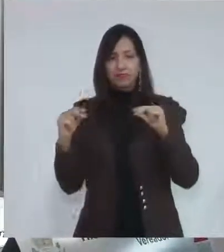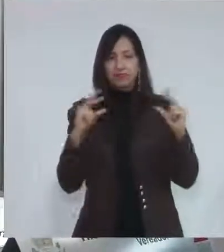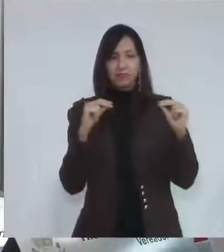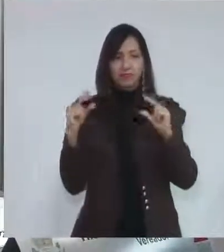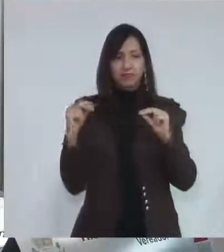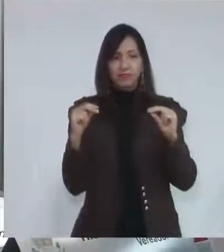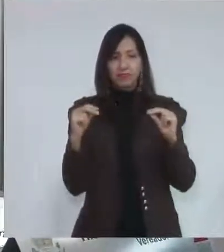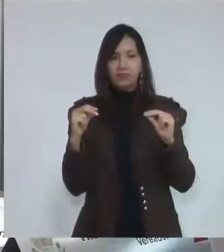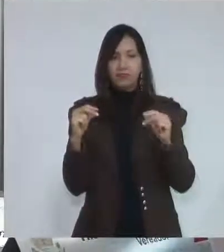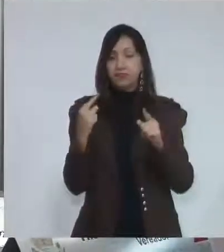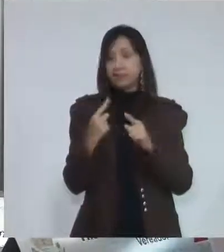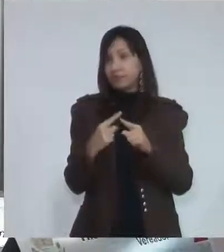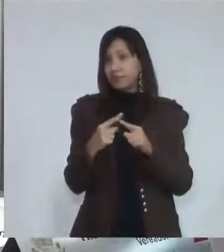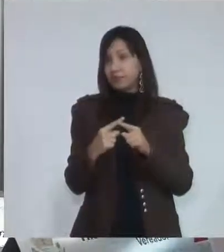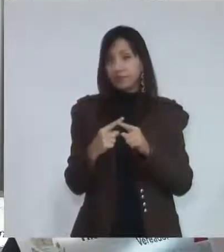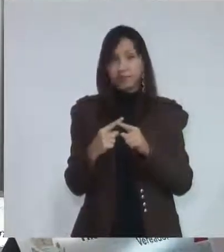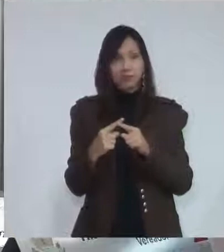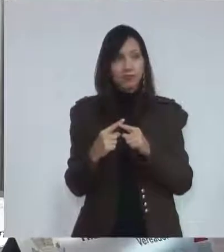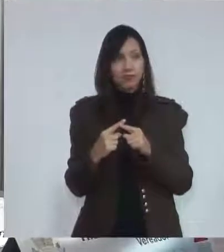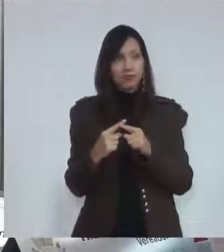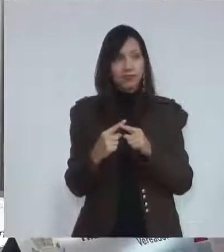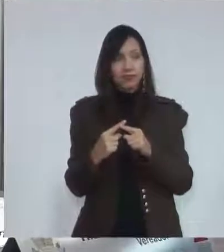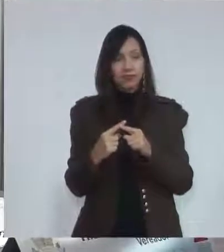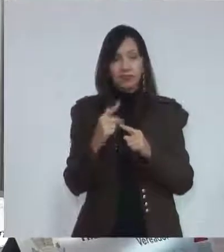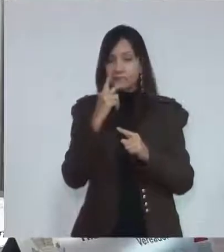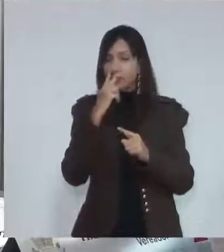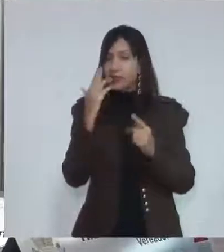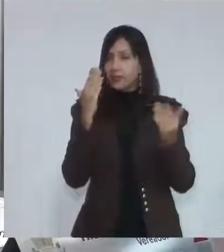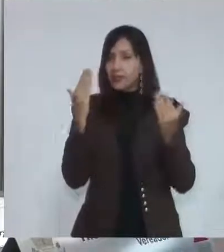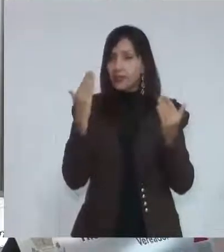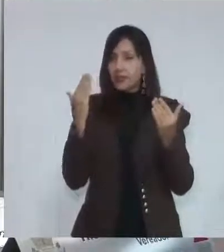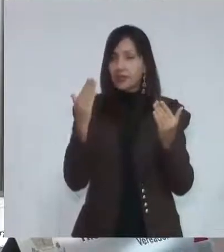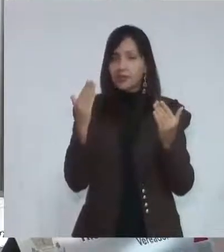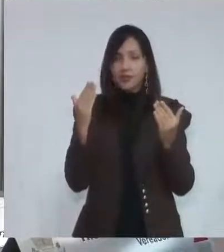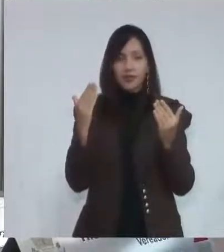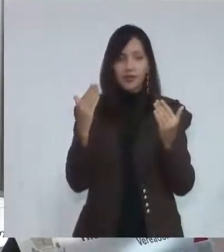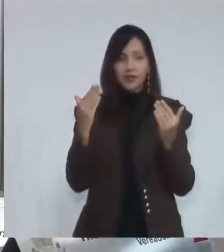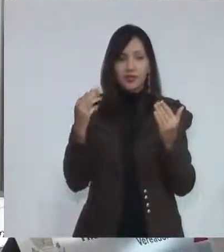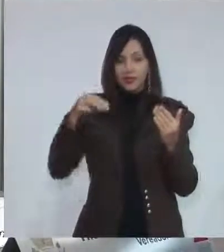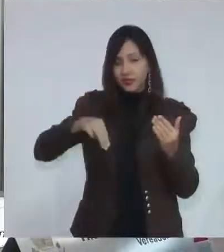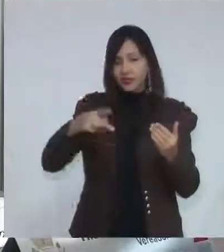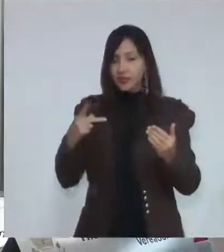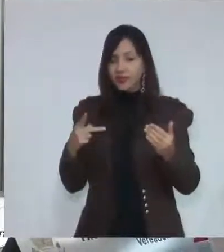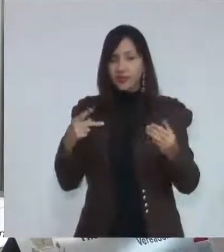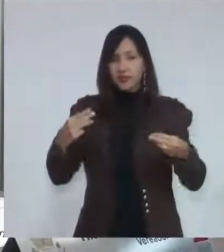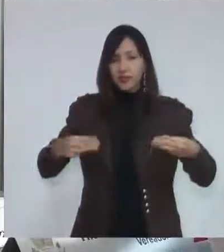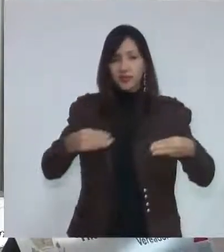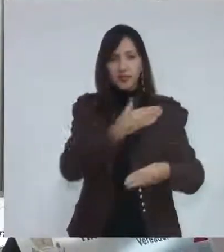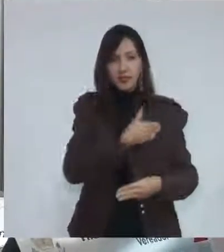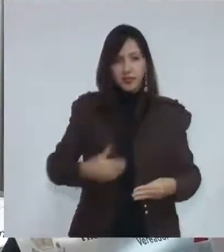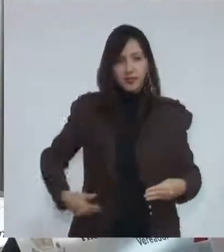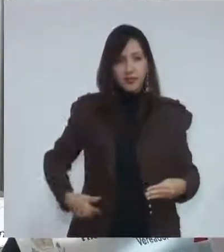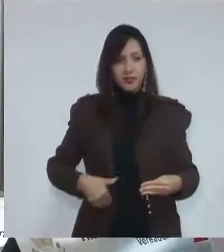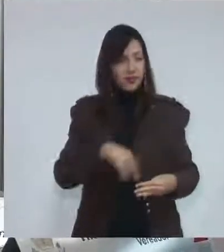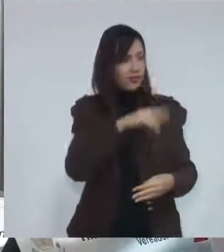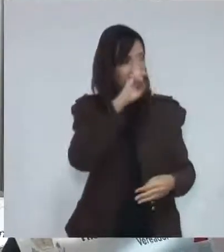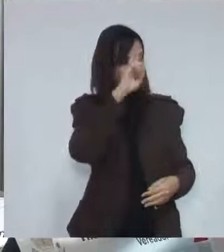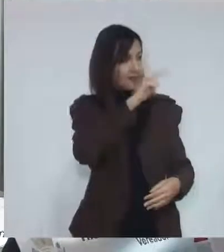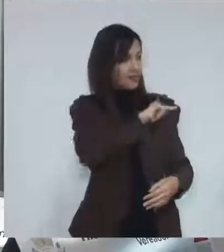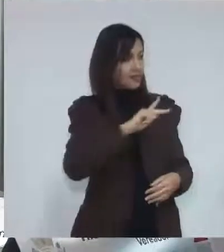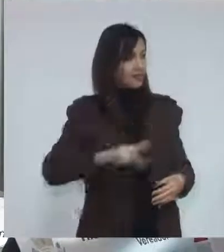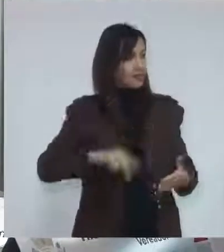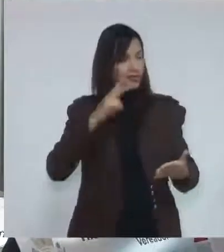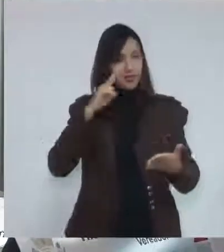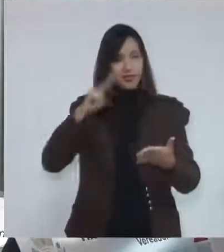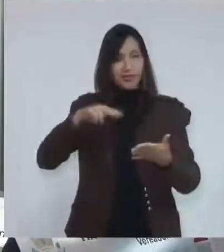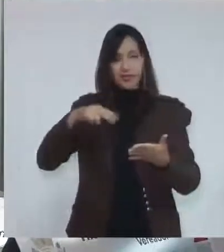questão, porque até comparado ao que veio do MP que o senhor presidente pediu para ler agora há pouco aí. Então, fica aí só a